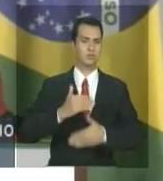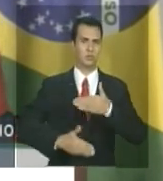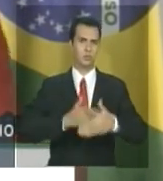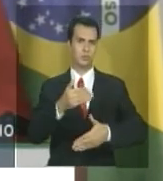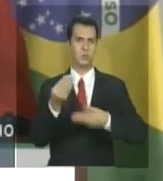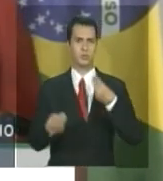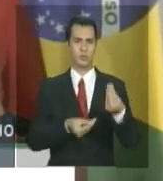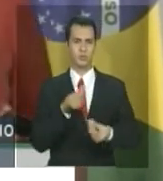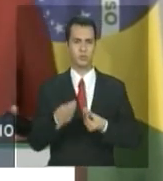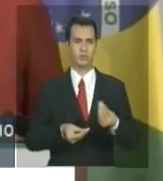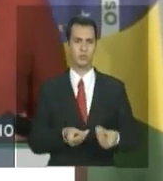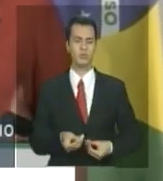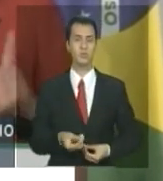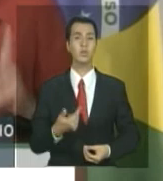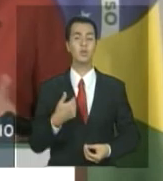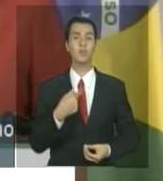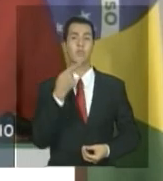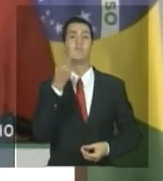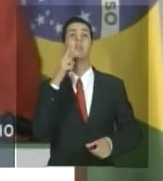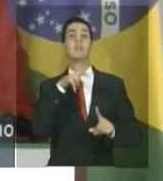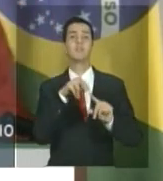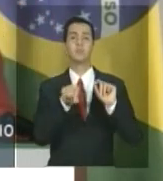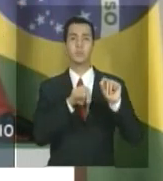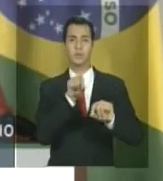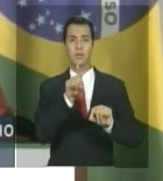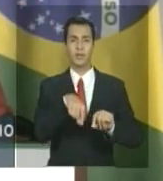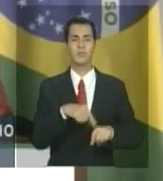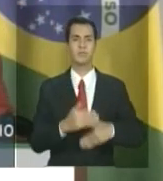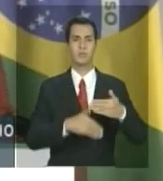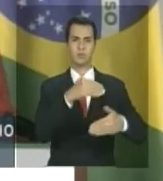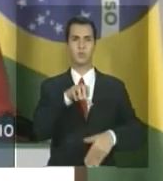desenvolvimento. E aí eu estou me referindo ao desenvolvimento